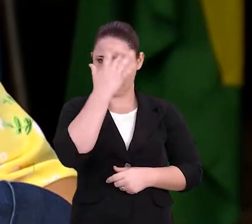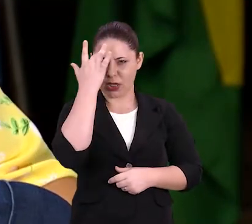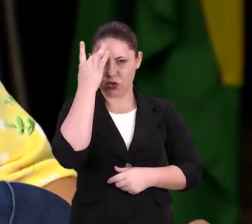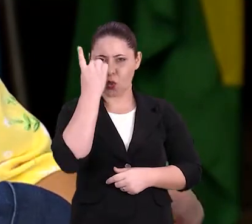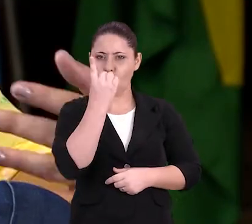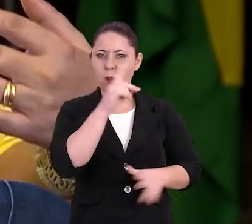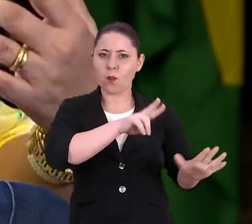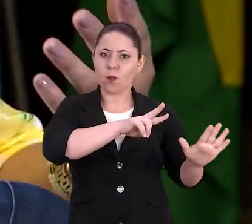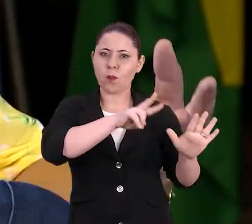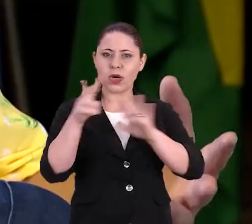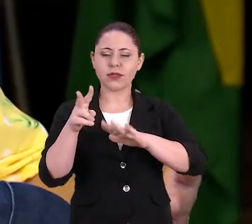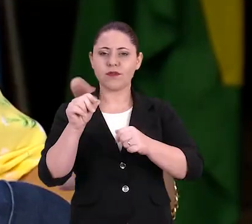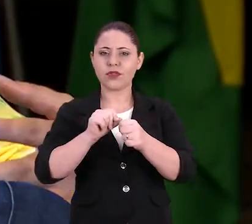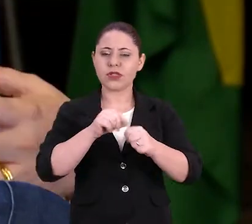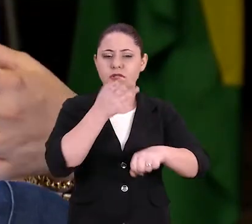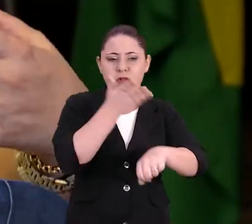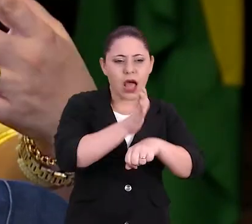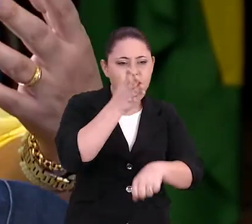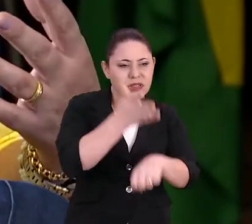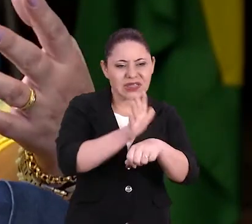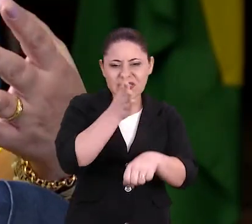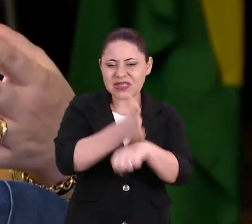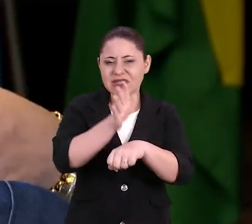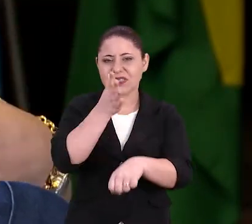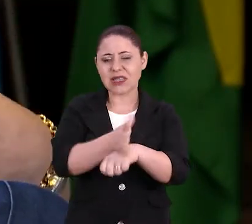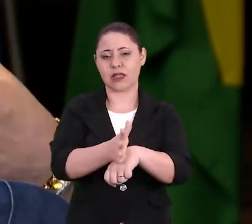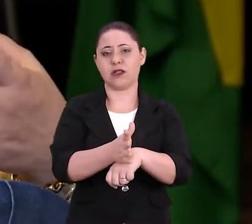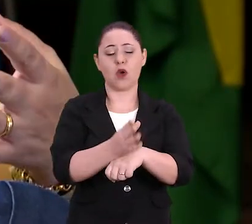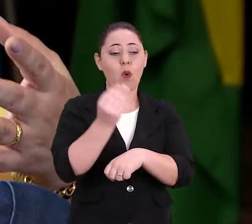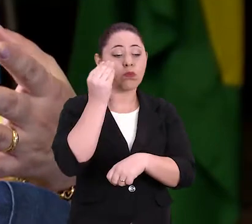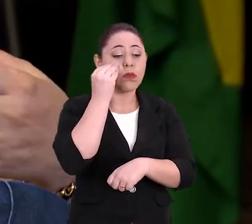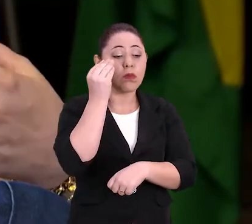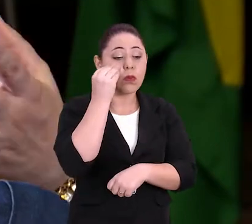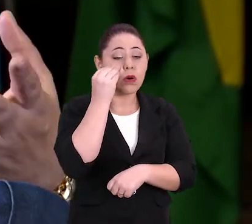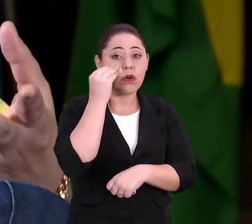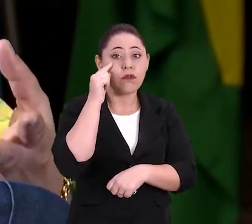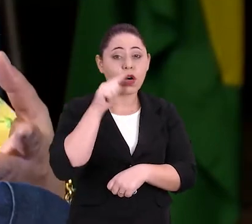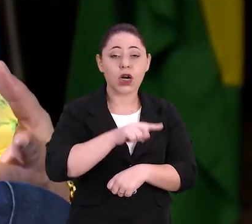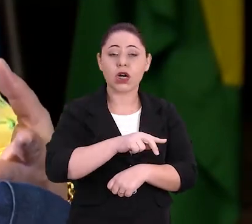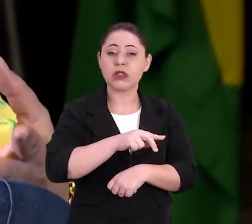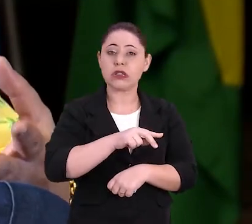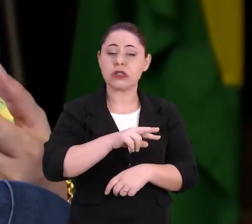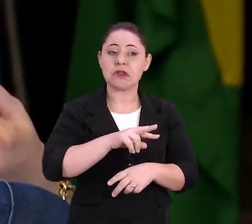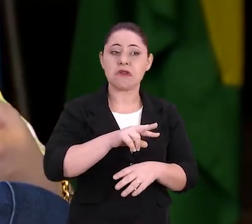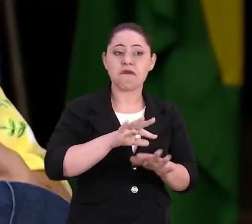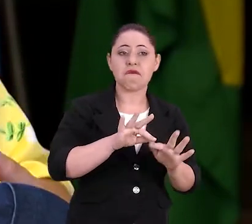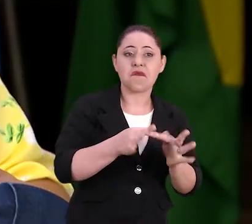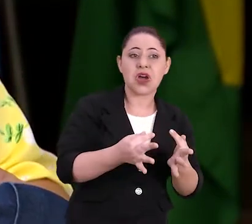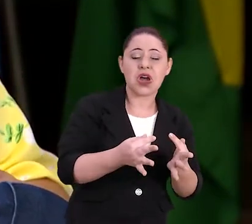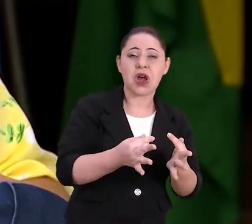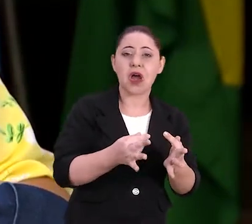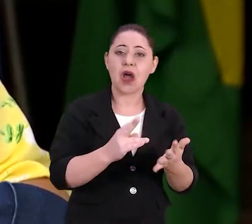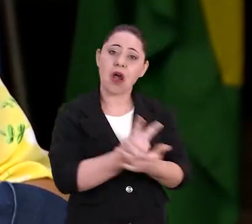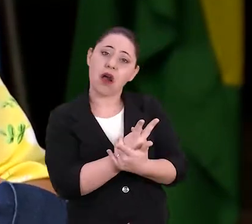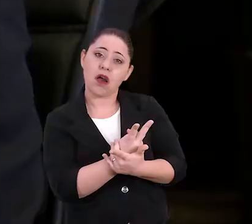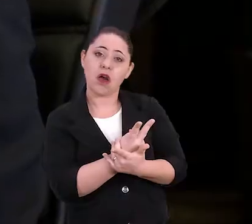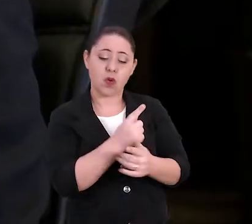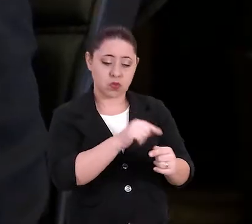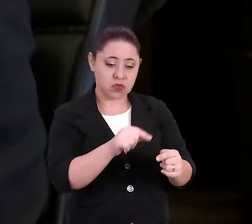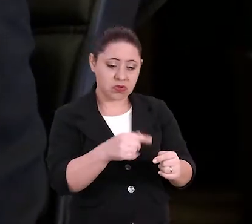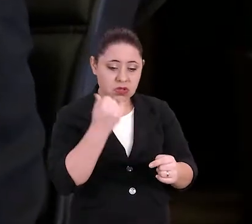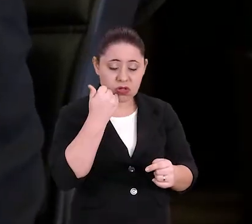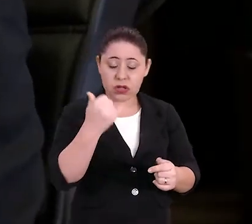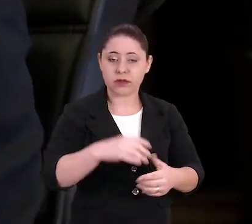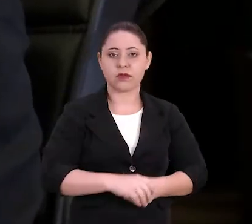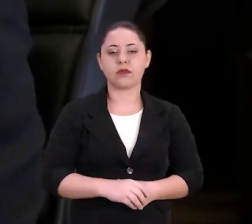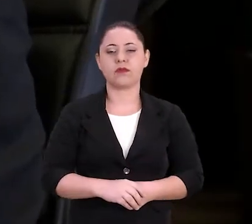uma semana realizando testes, né, para verificar alguma vulnerabilidade na urna eletrônica. E qual é